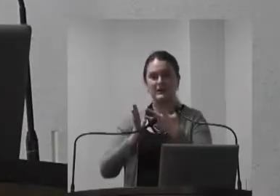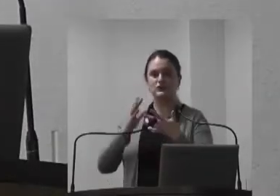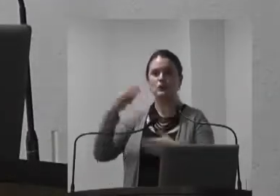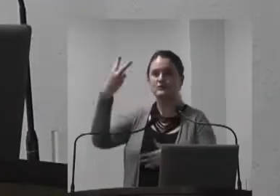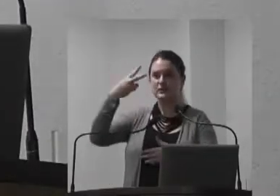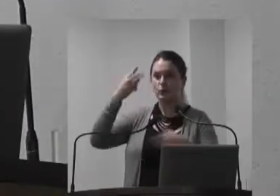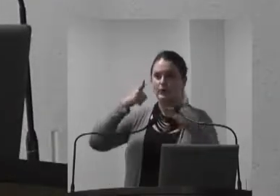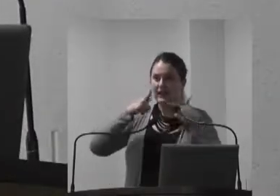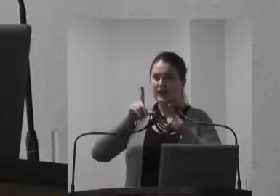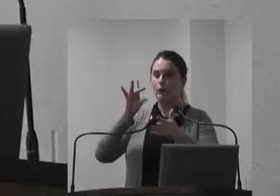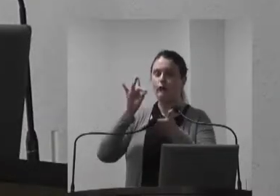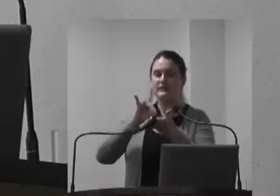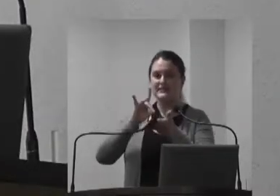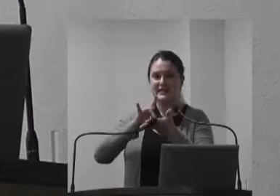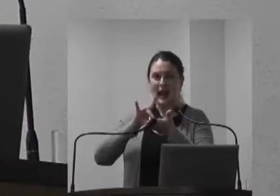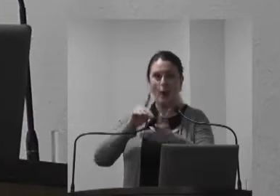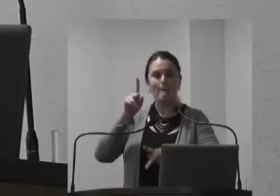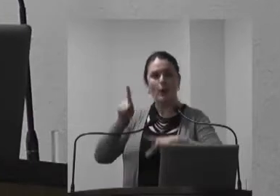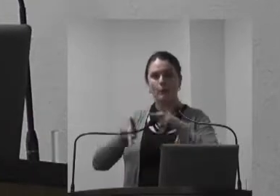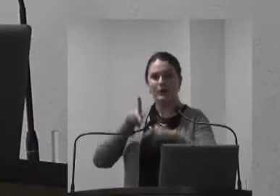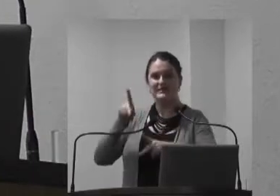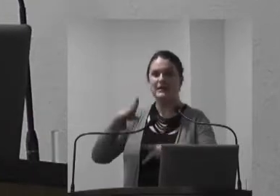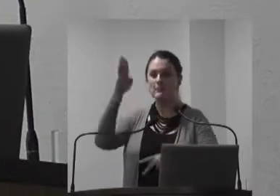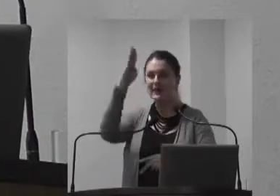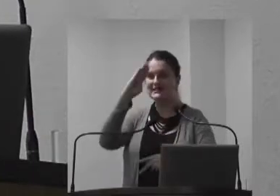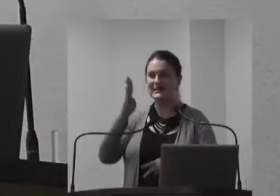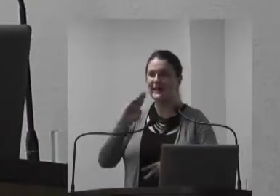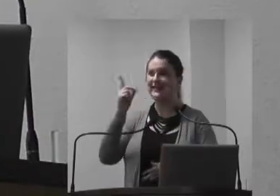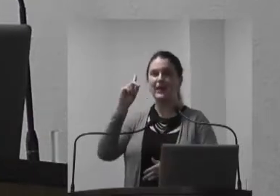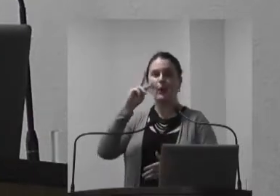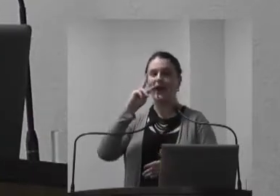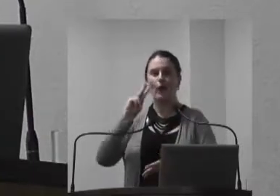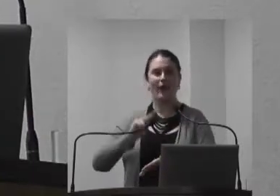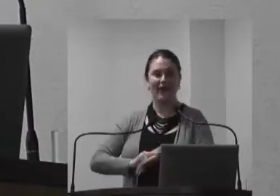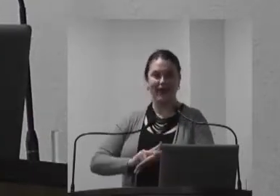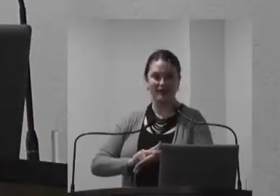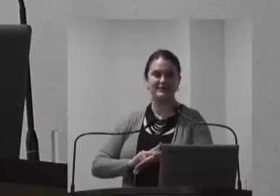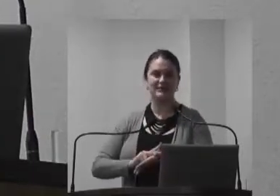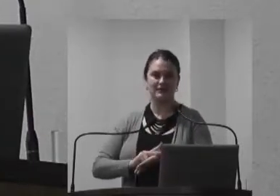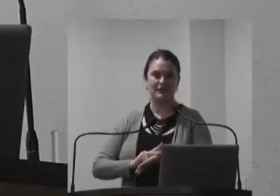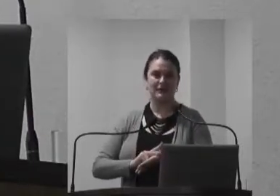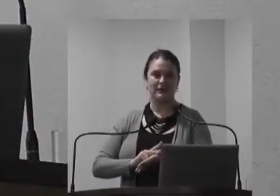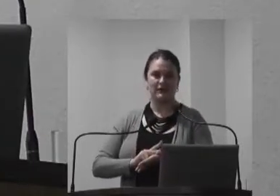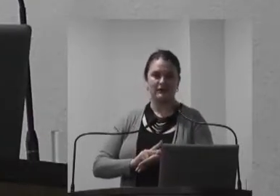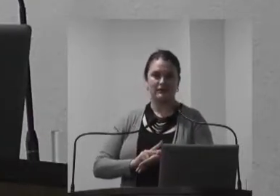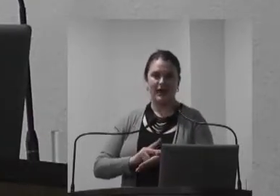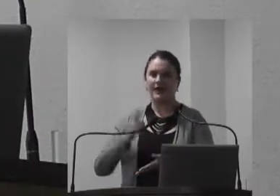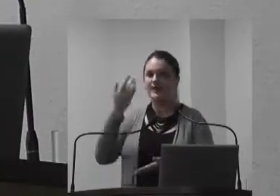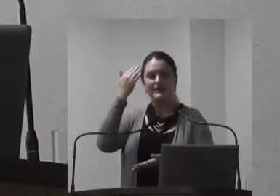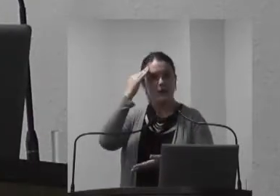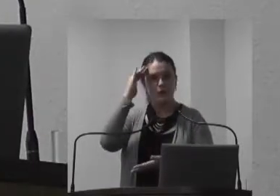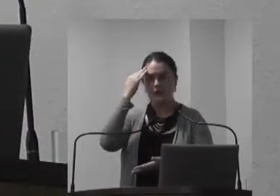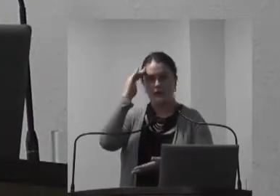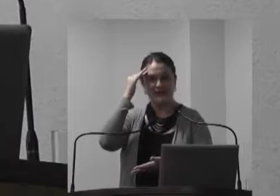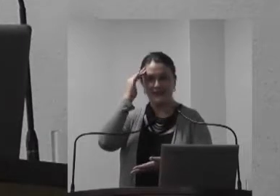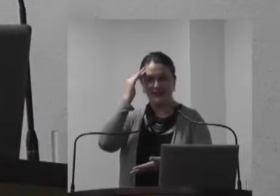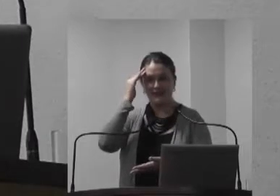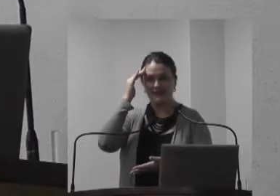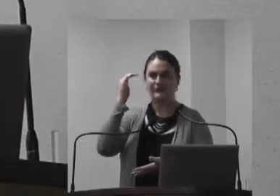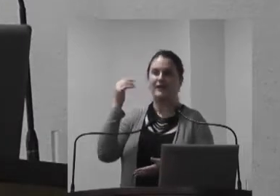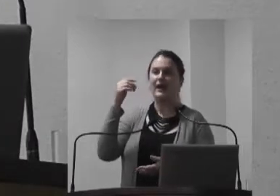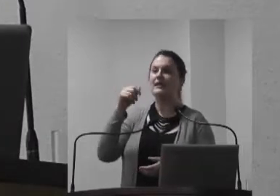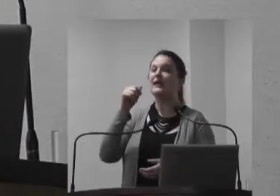tem a Libras como segunda língua oficial, a população brasileira não reconhece, né?